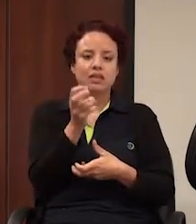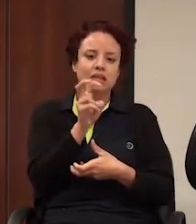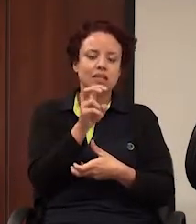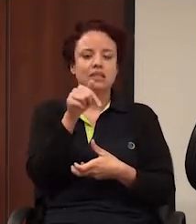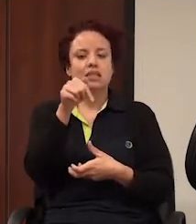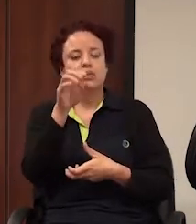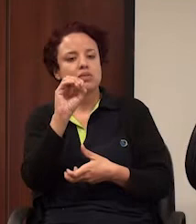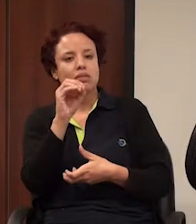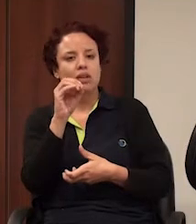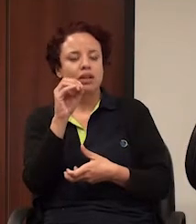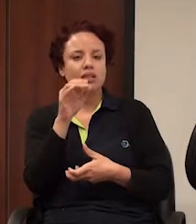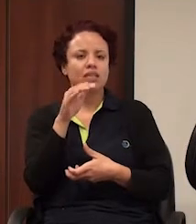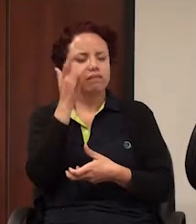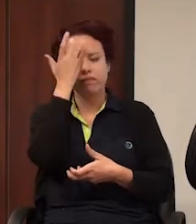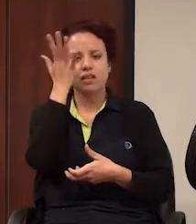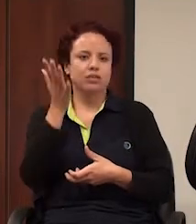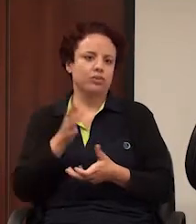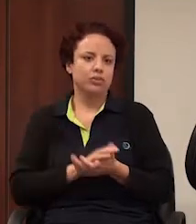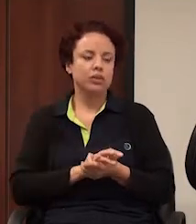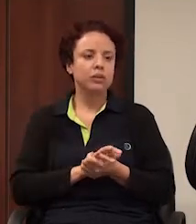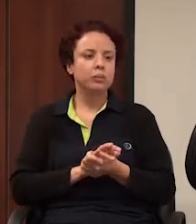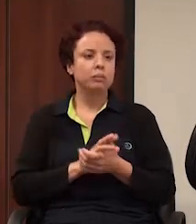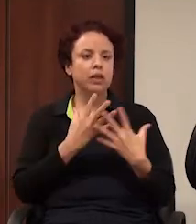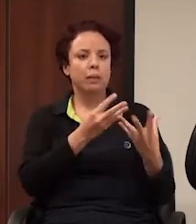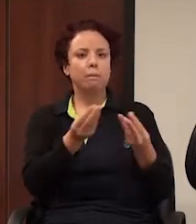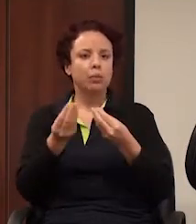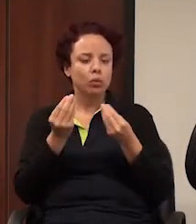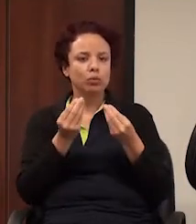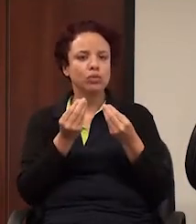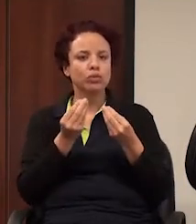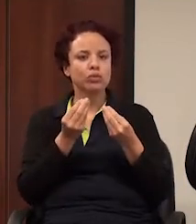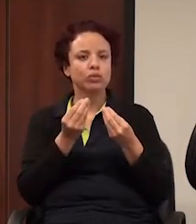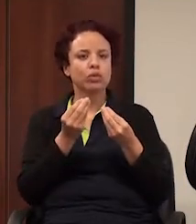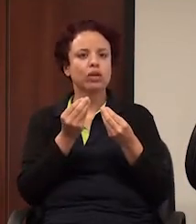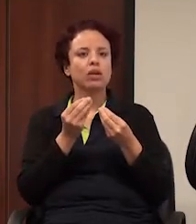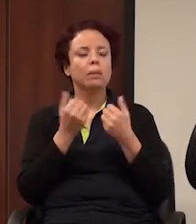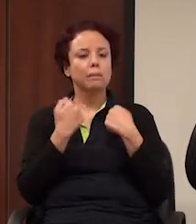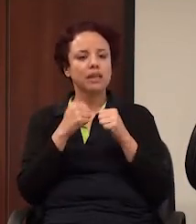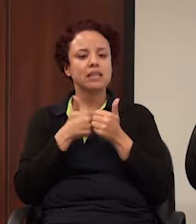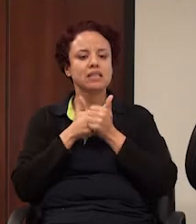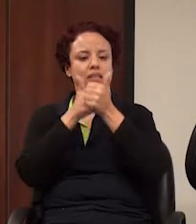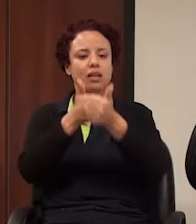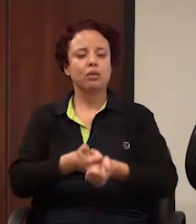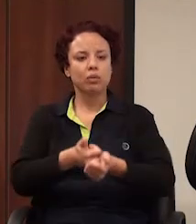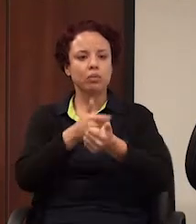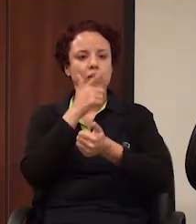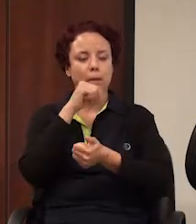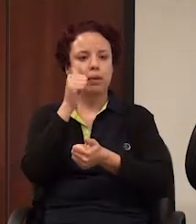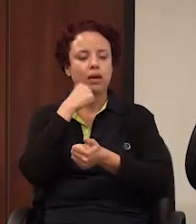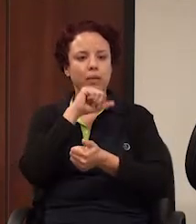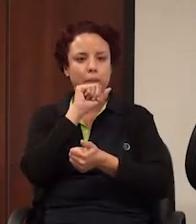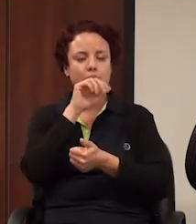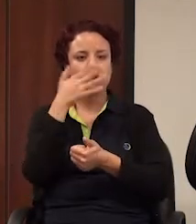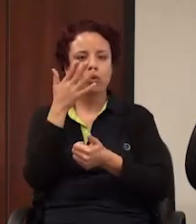65, 70 anos facilmente, né? E muitos deles ainda vão acompanhados de seus pais ou mães, ou aquele